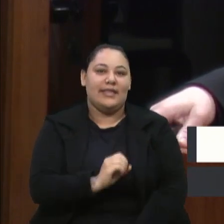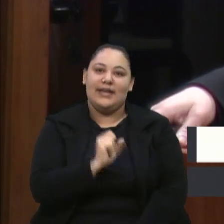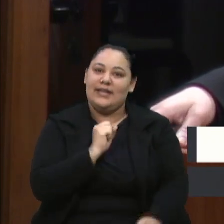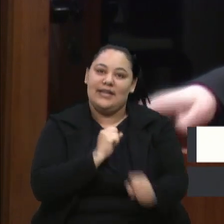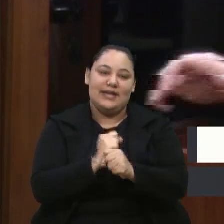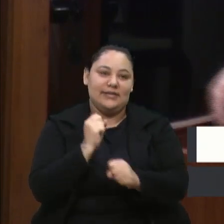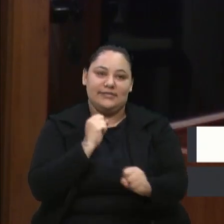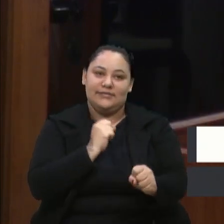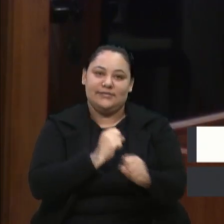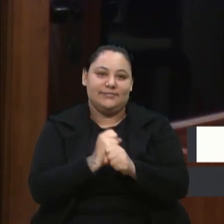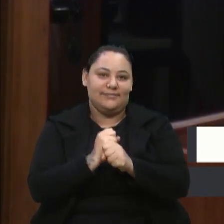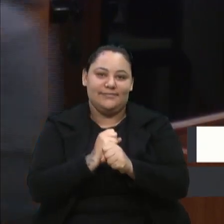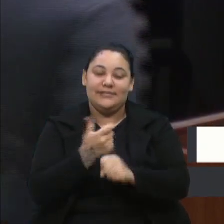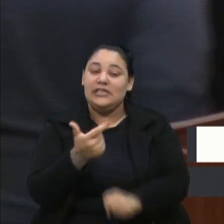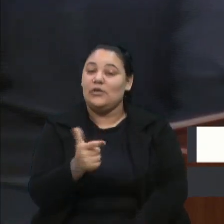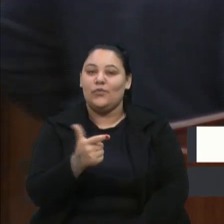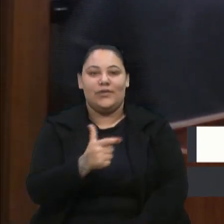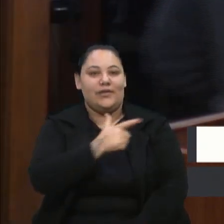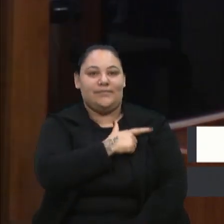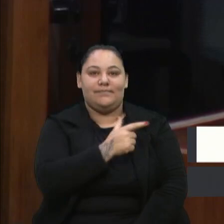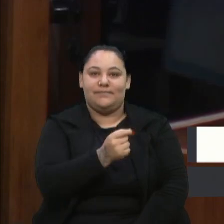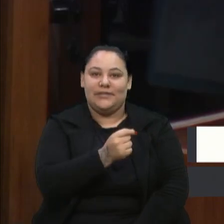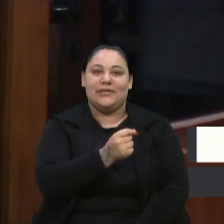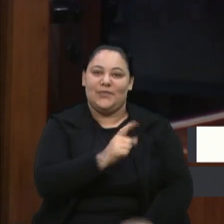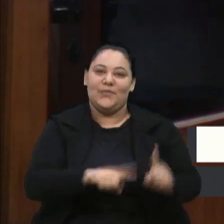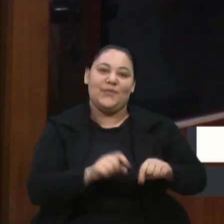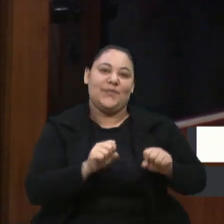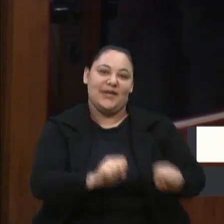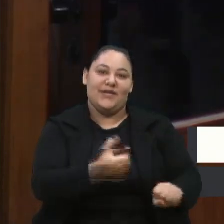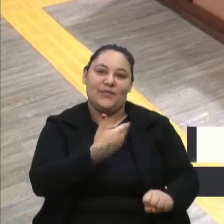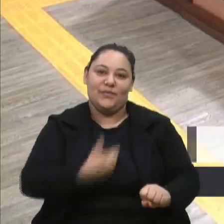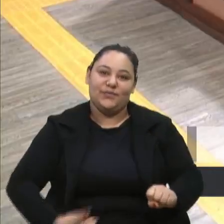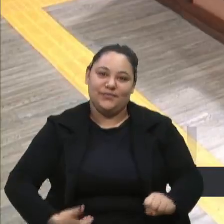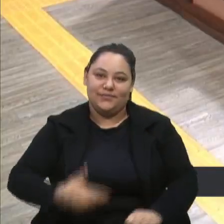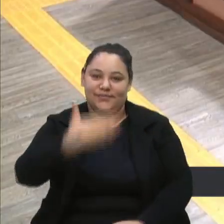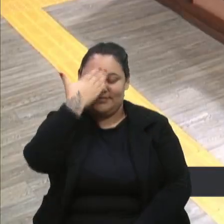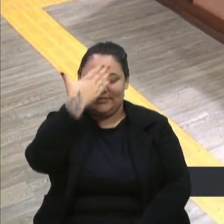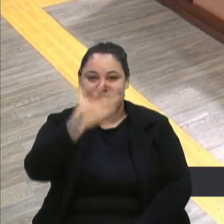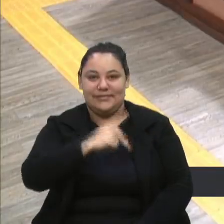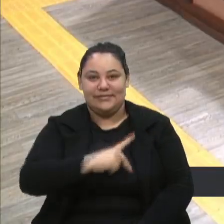anos sem o mercado público. Obrigado, senhor presidente. Obrigado.